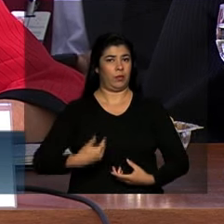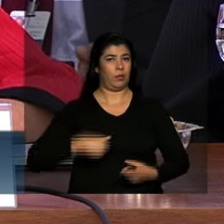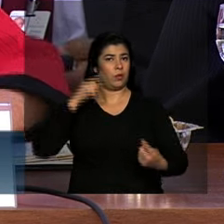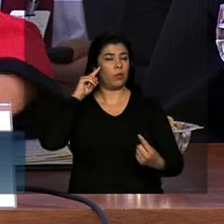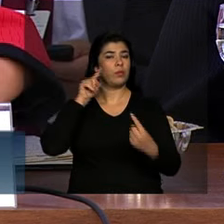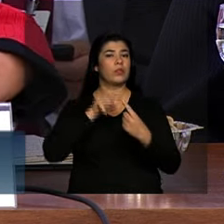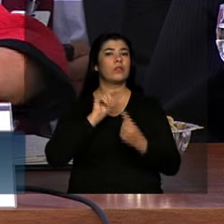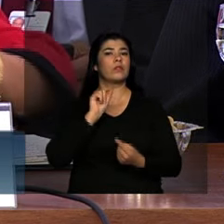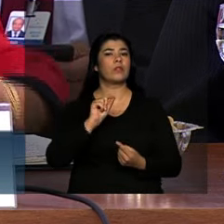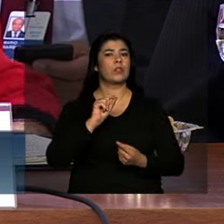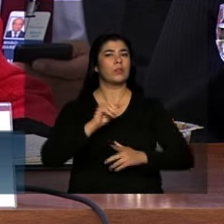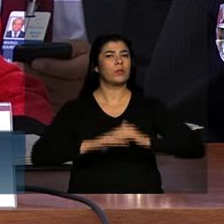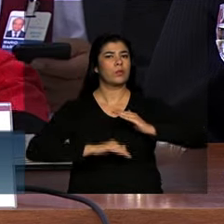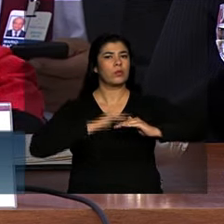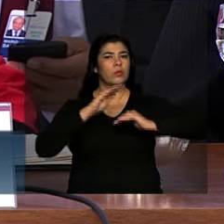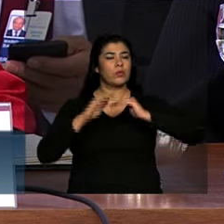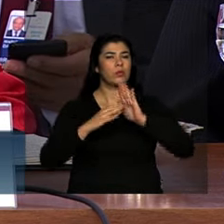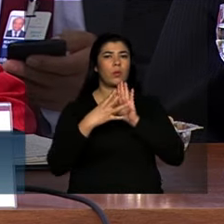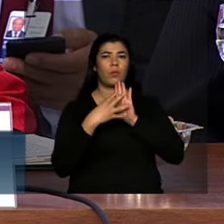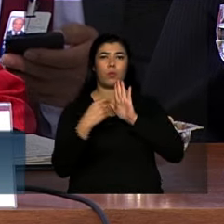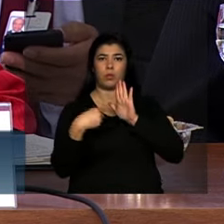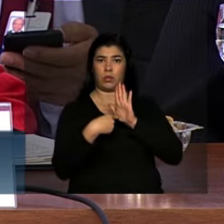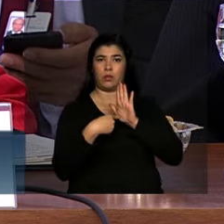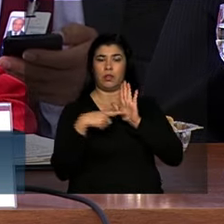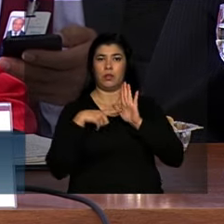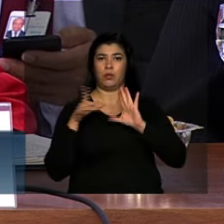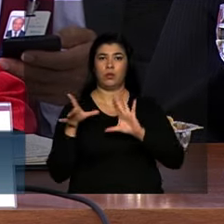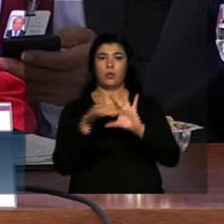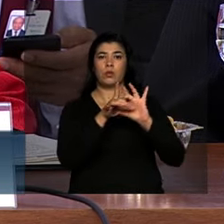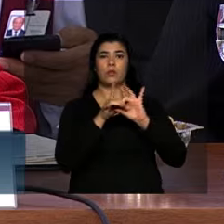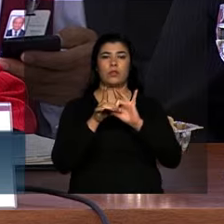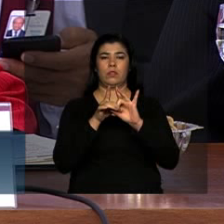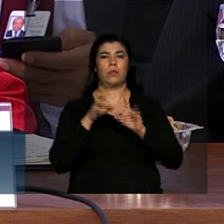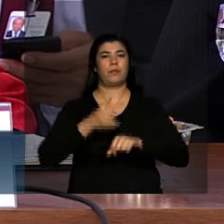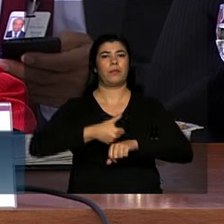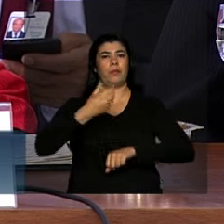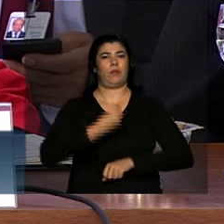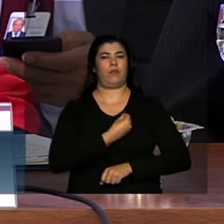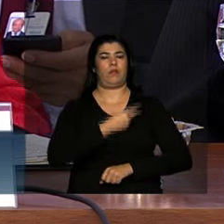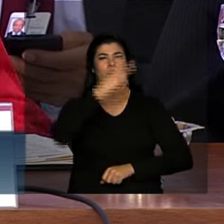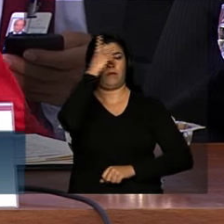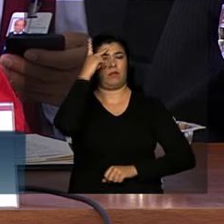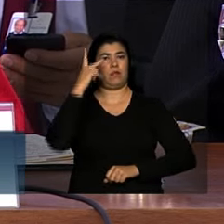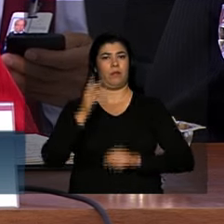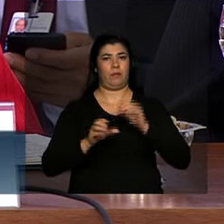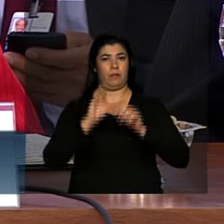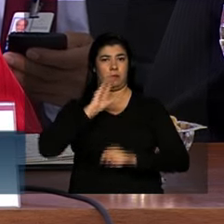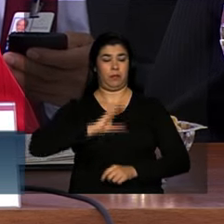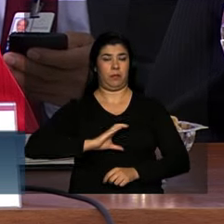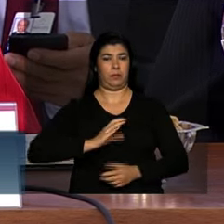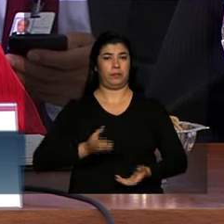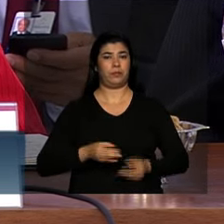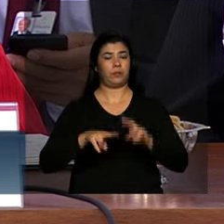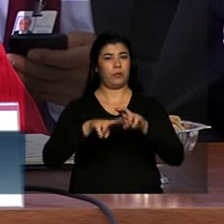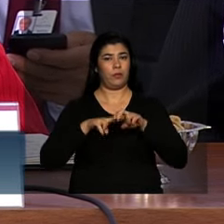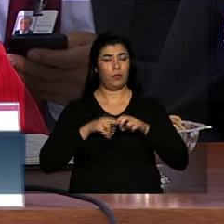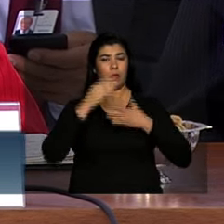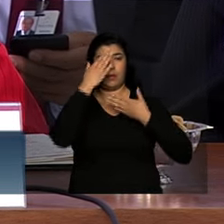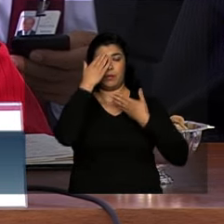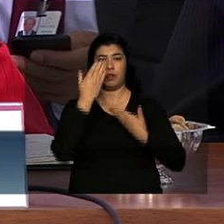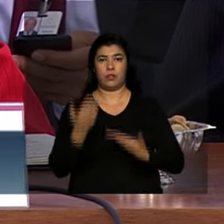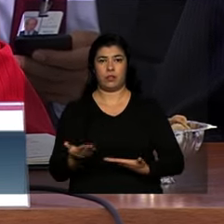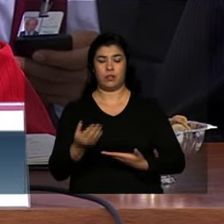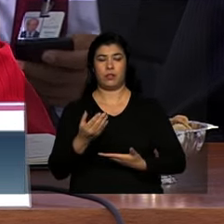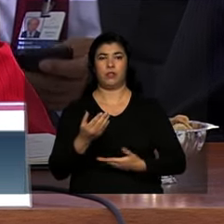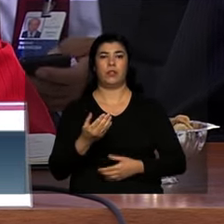último de construir um modelo de integração que melhore a vida das pessoas. Por isso, agradeço muito ao